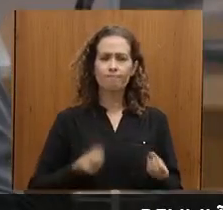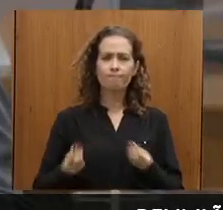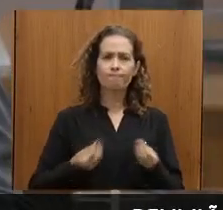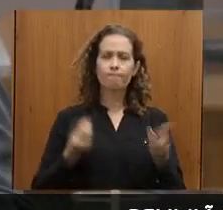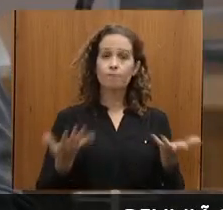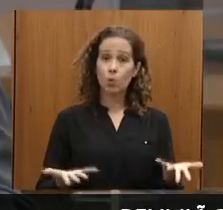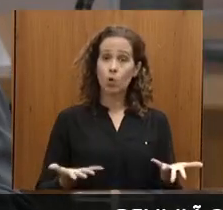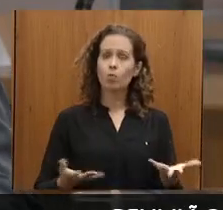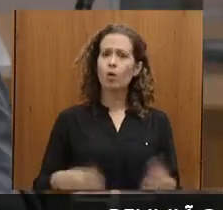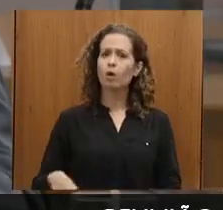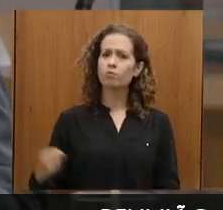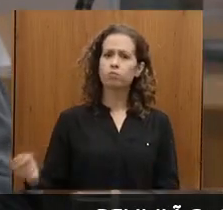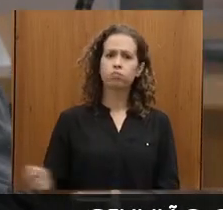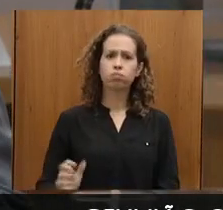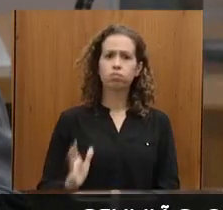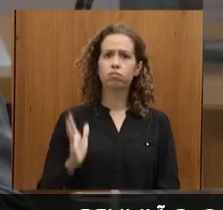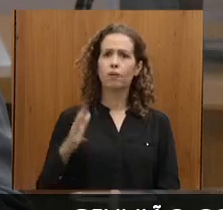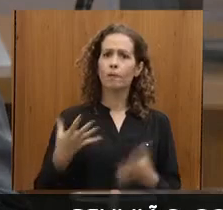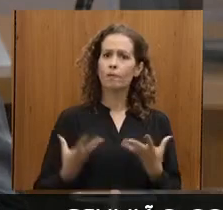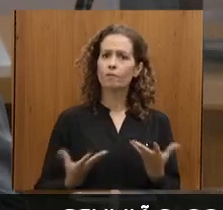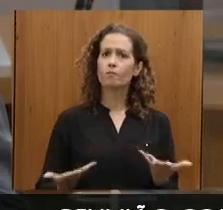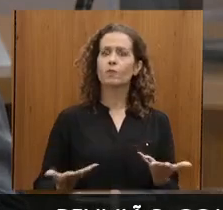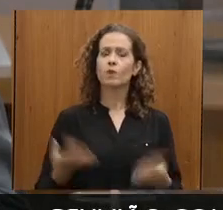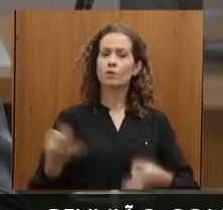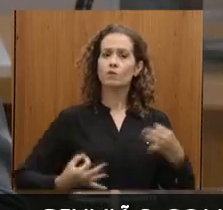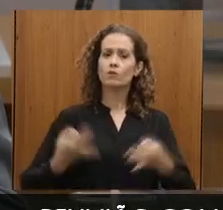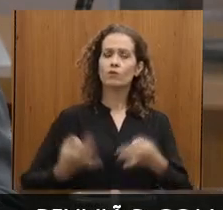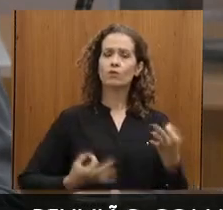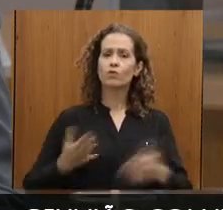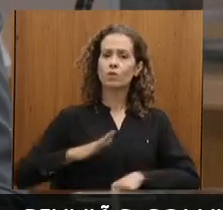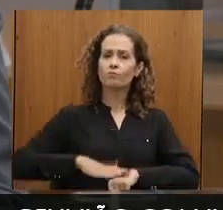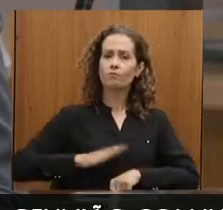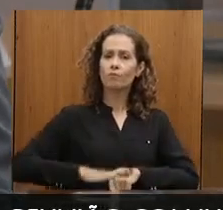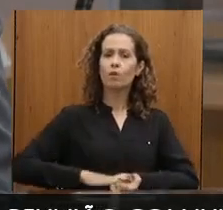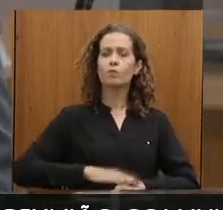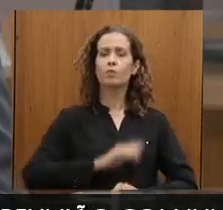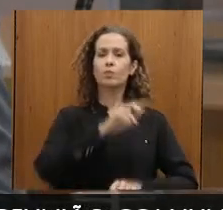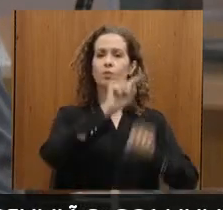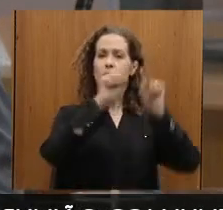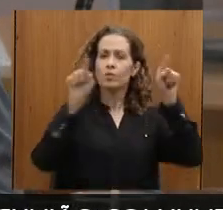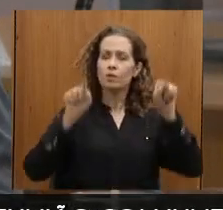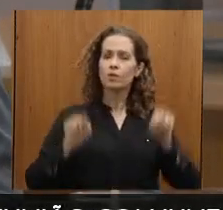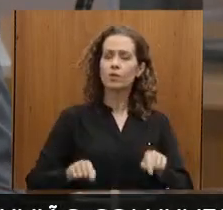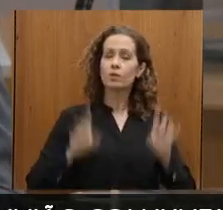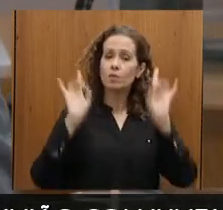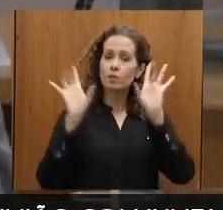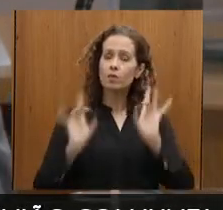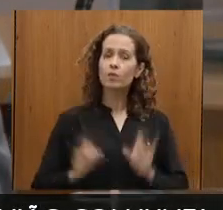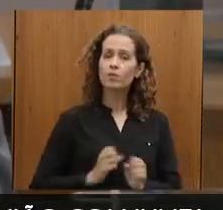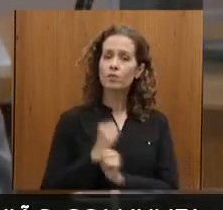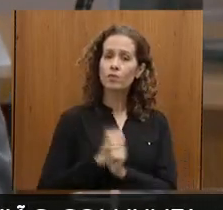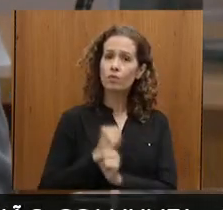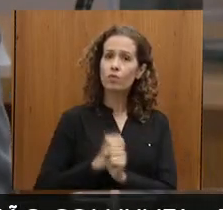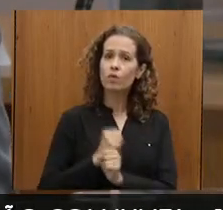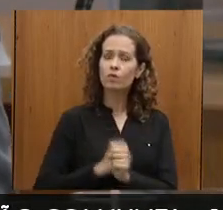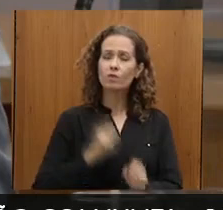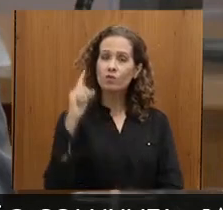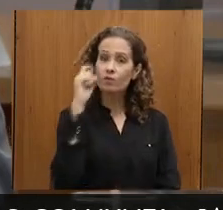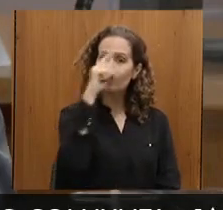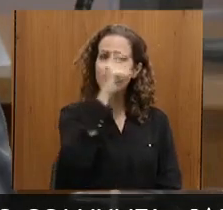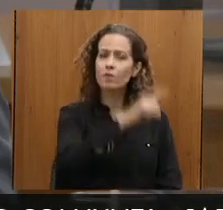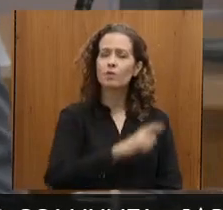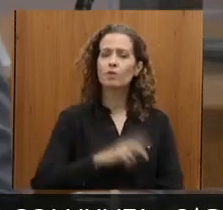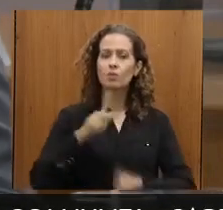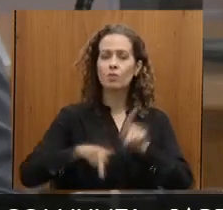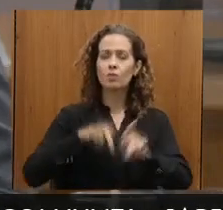expressiva em todo o Estado, além de uma justiça feita aos servidores, especialmente no ano tão complexo para todo o povo brasileiro, da alta